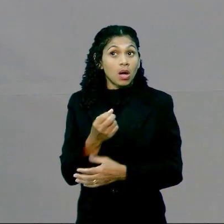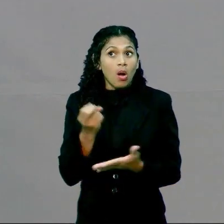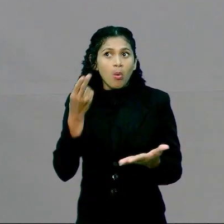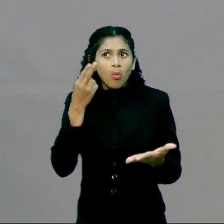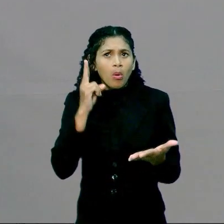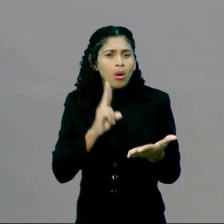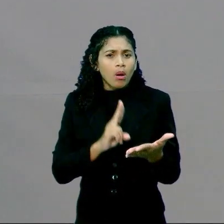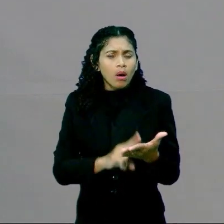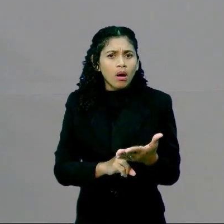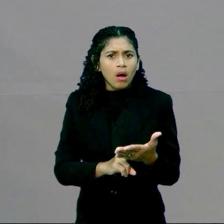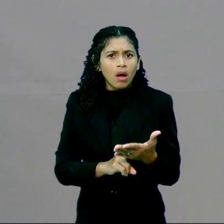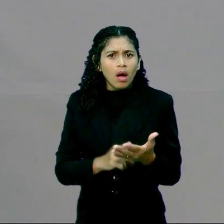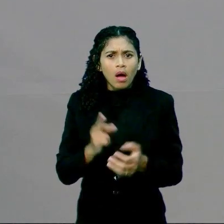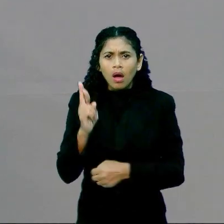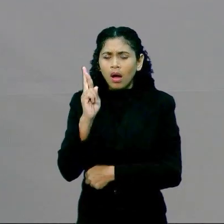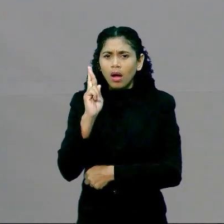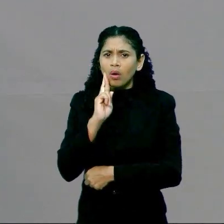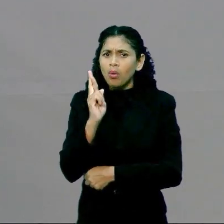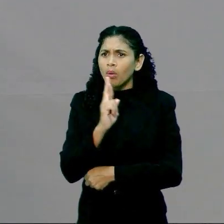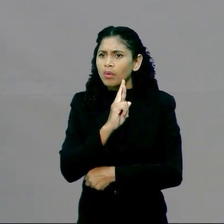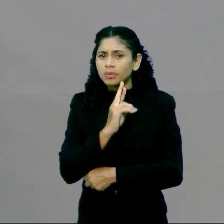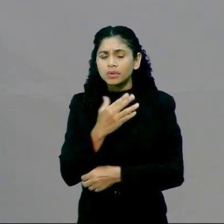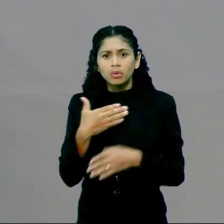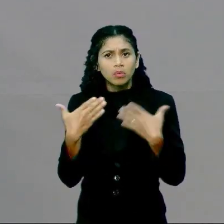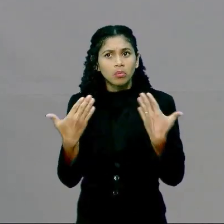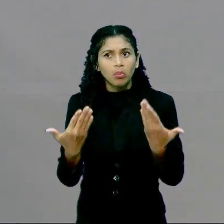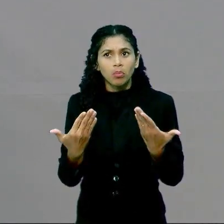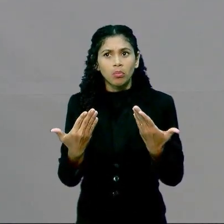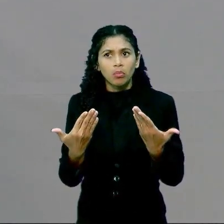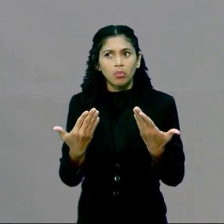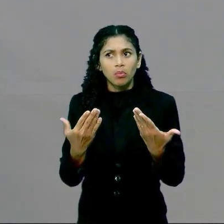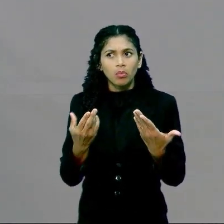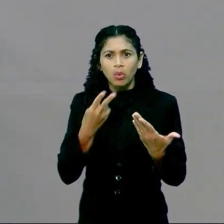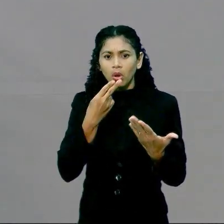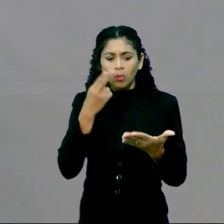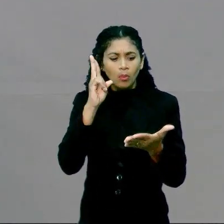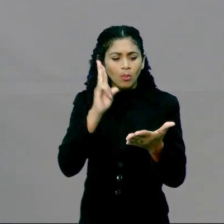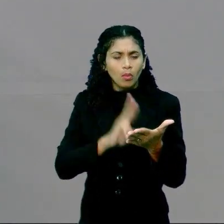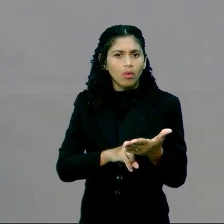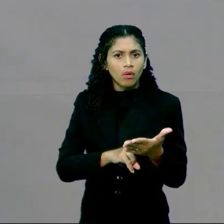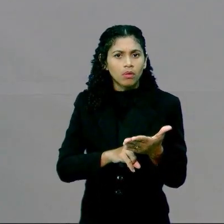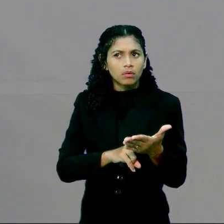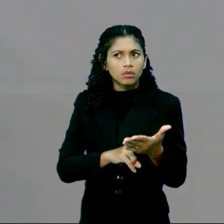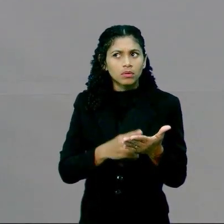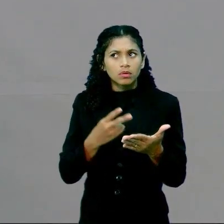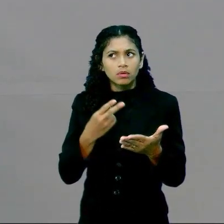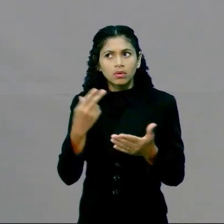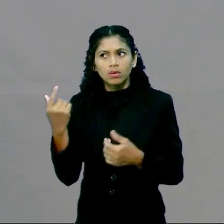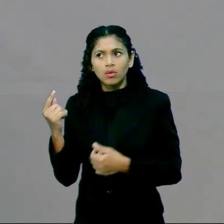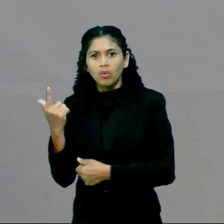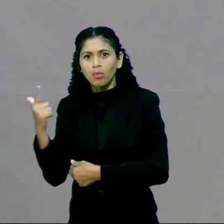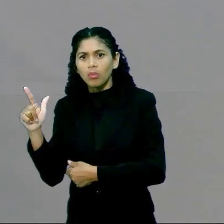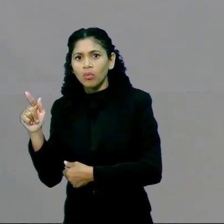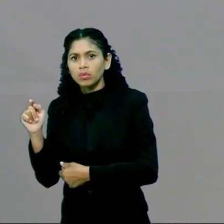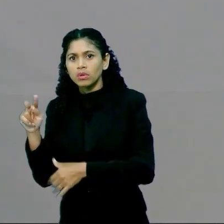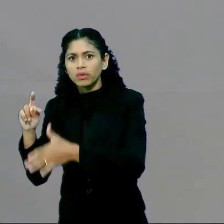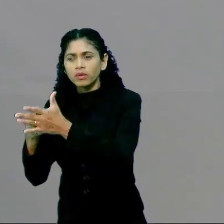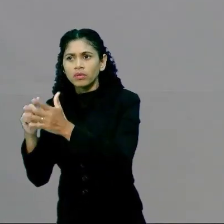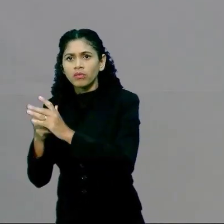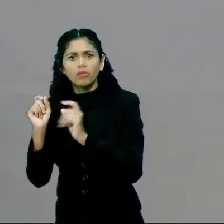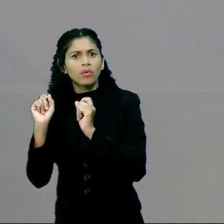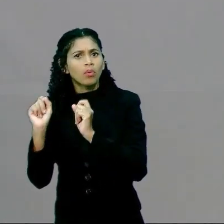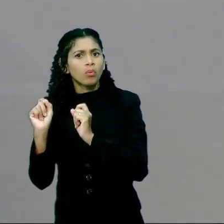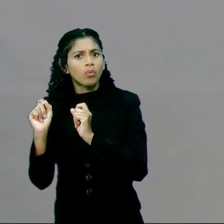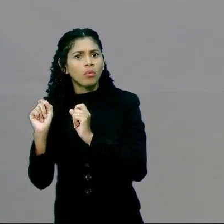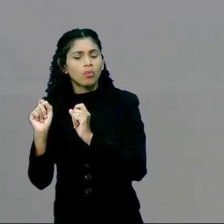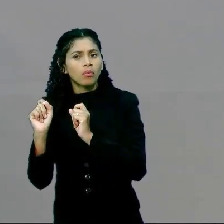que está aí do outro lado. Você acha que essas duas palavras significam a mesma coisa? Não, né, galera?